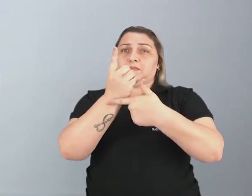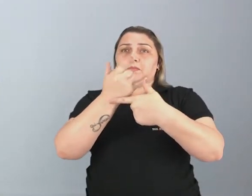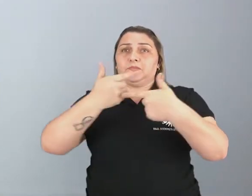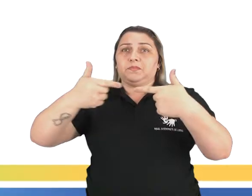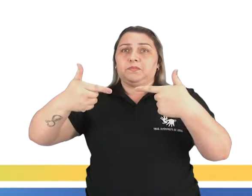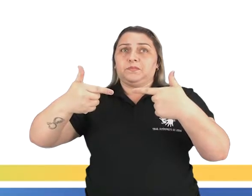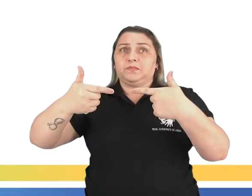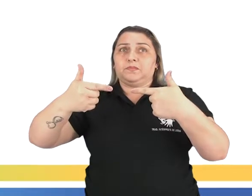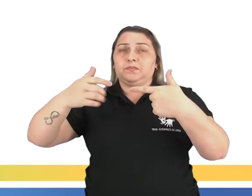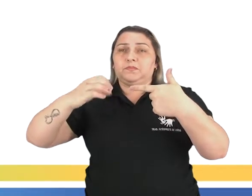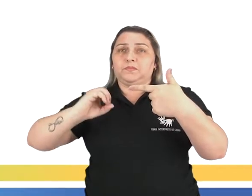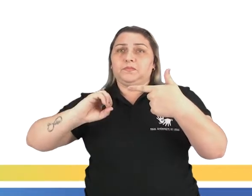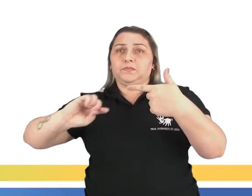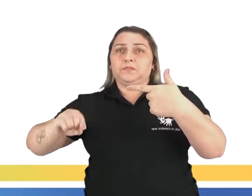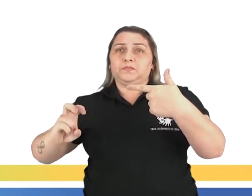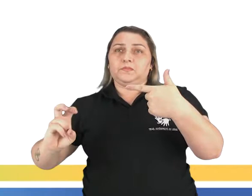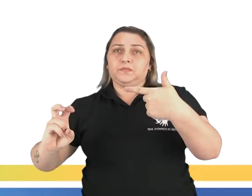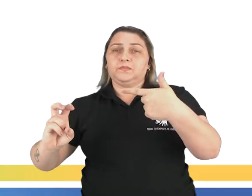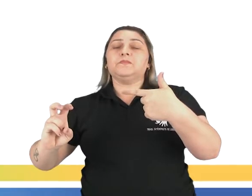encontramos, o